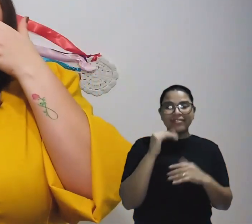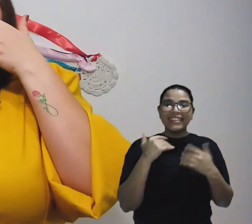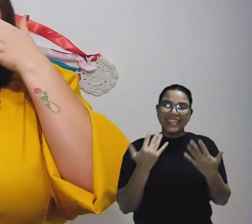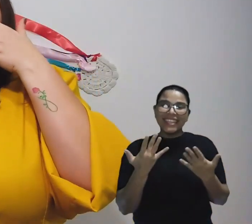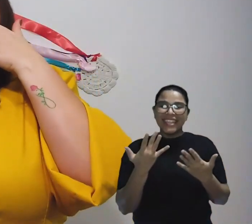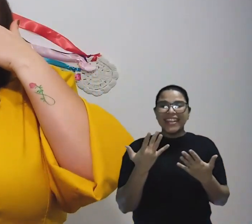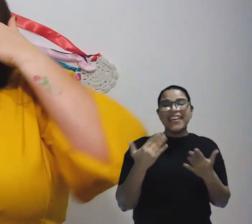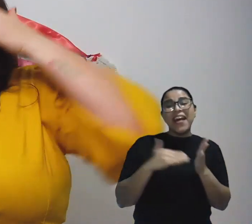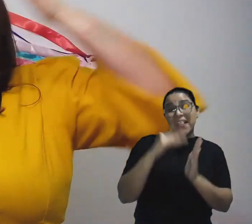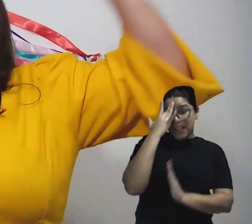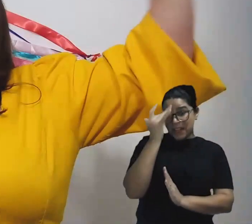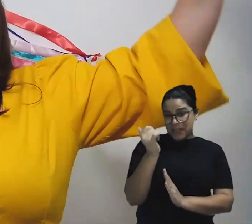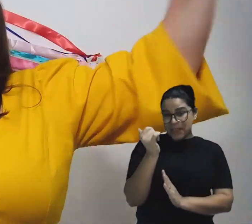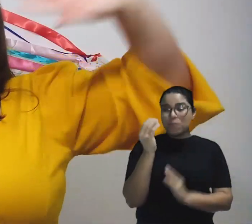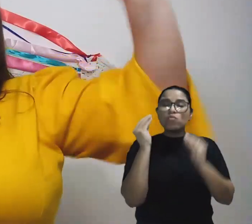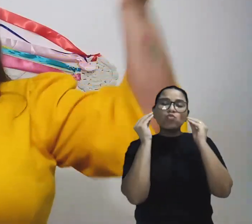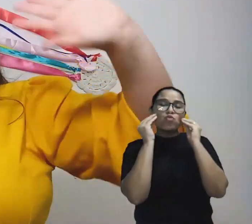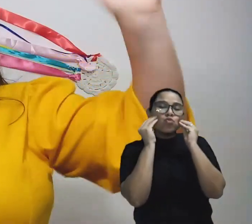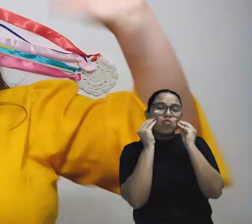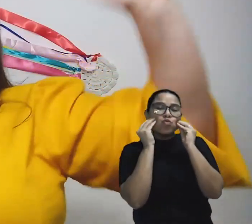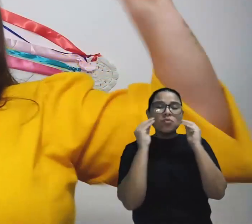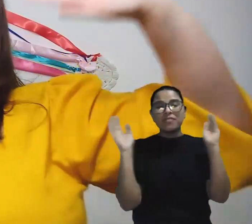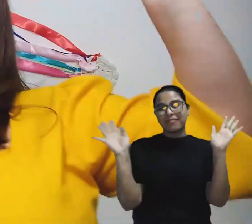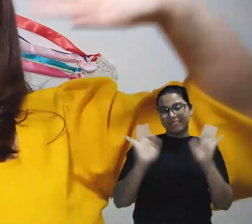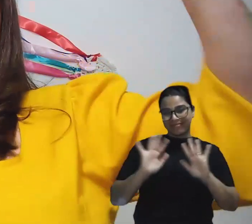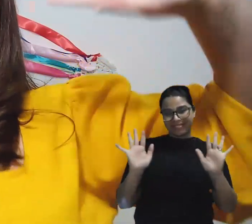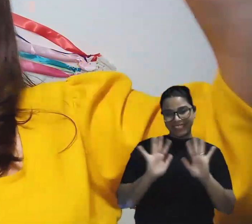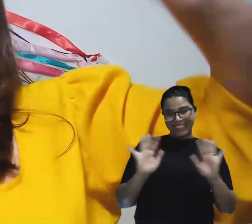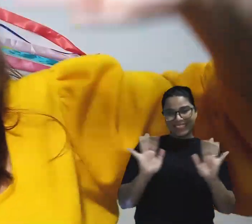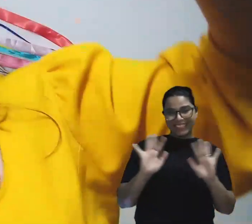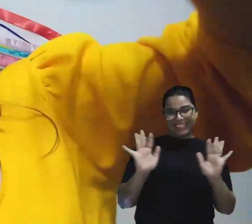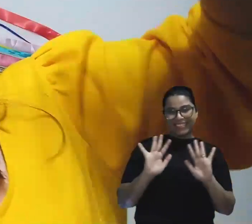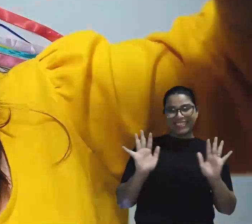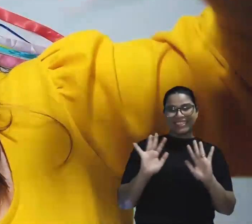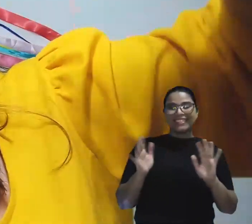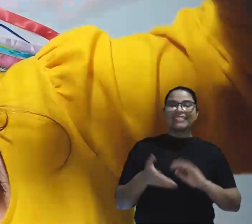Um beijo! Tchau!